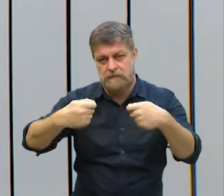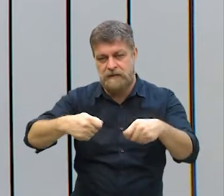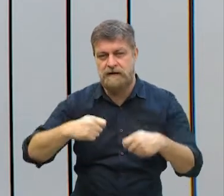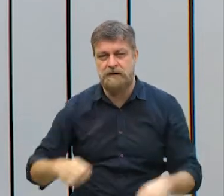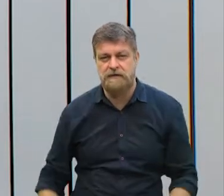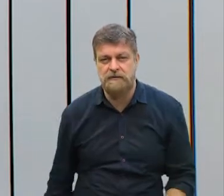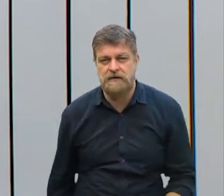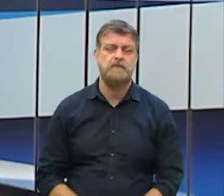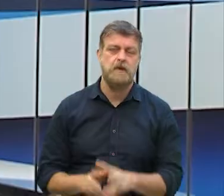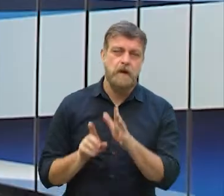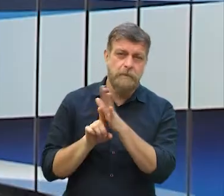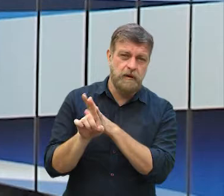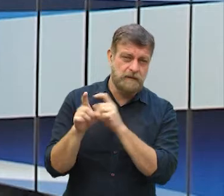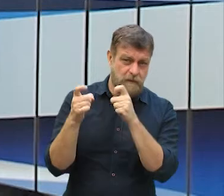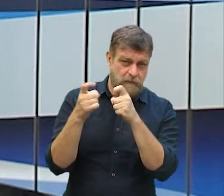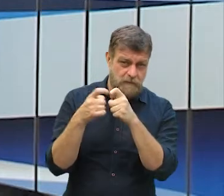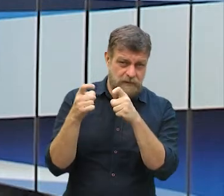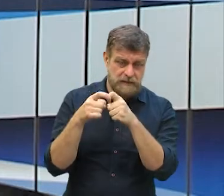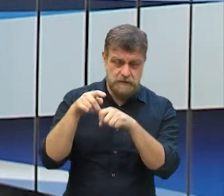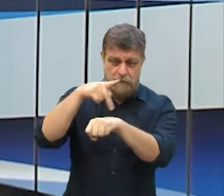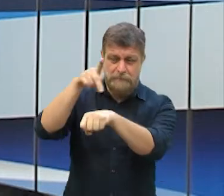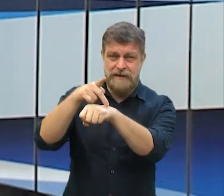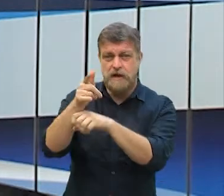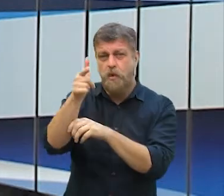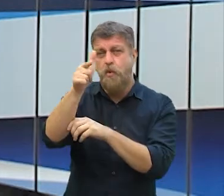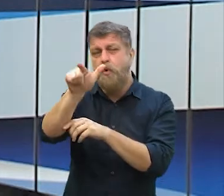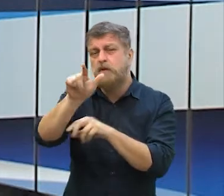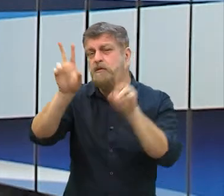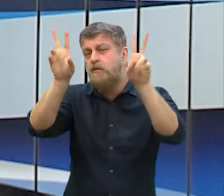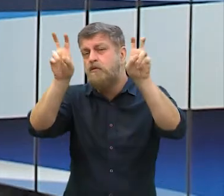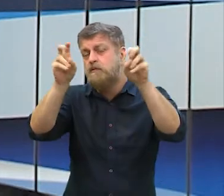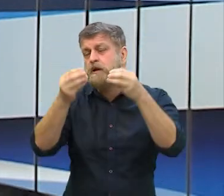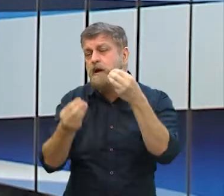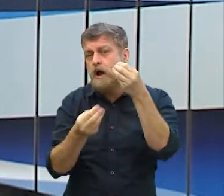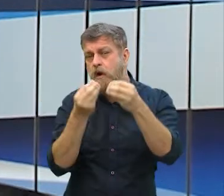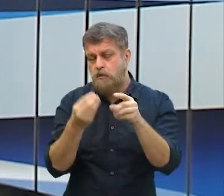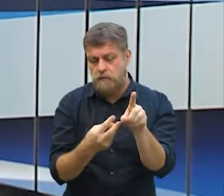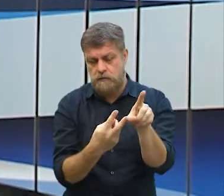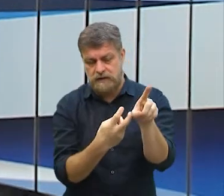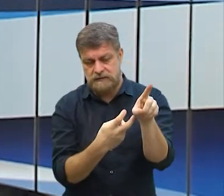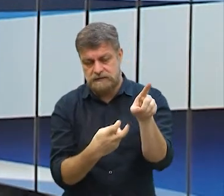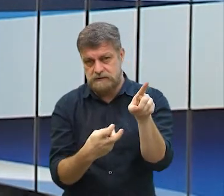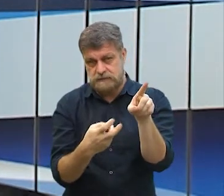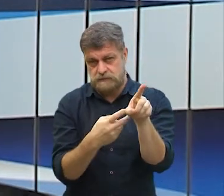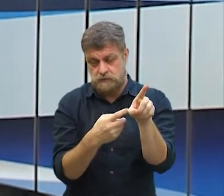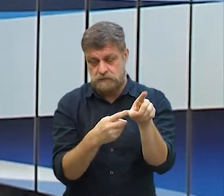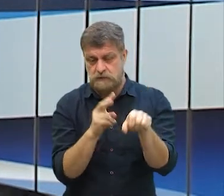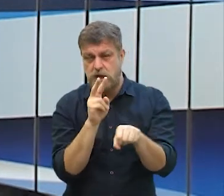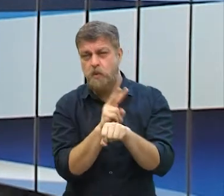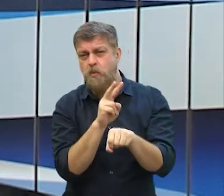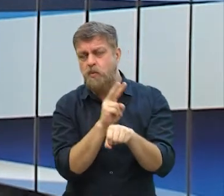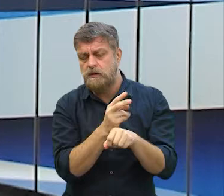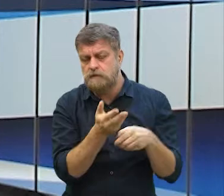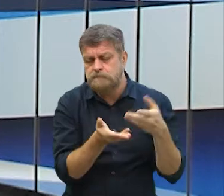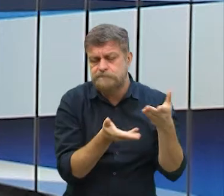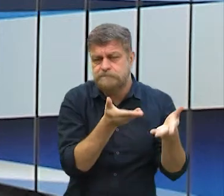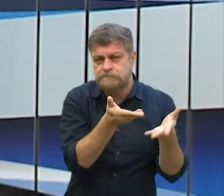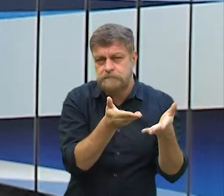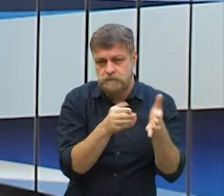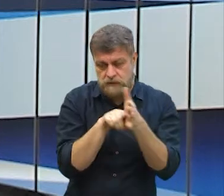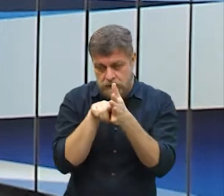isso precisa melhorar. Alexandre, nos outros países, como que o assunto câncer de próstata é